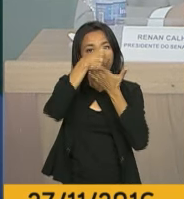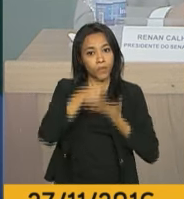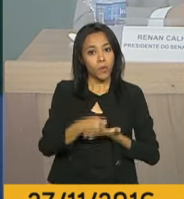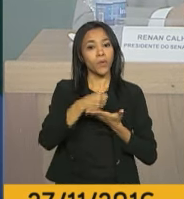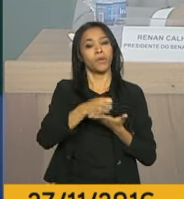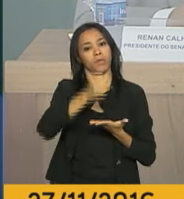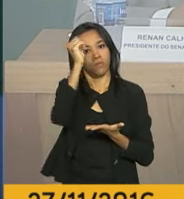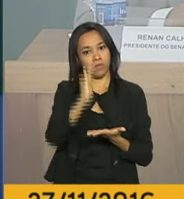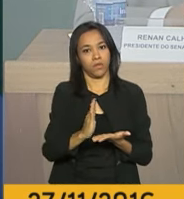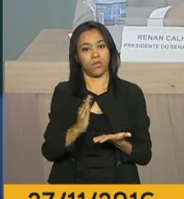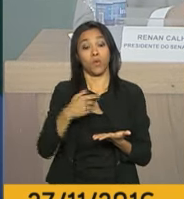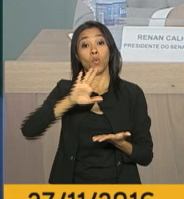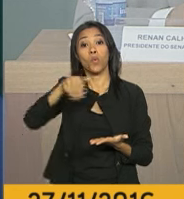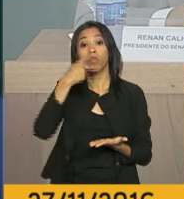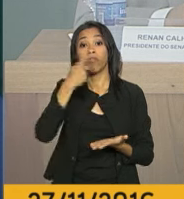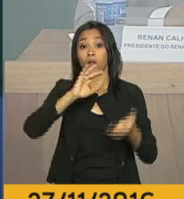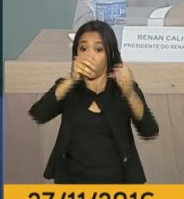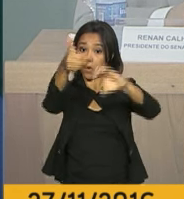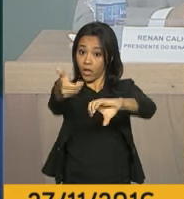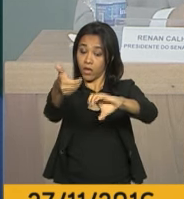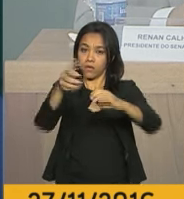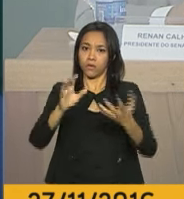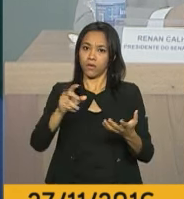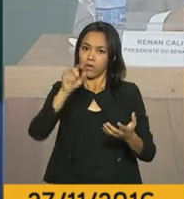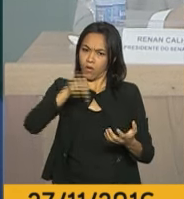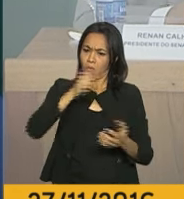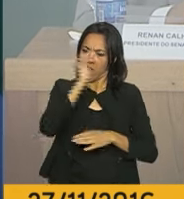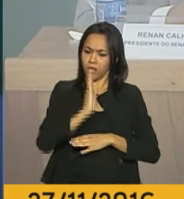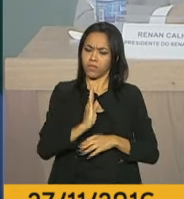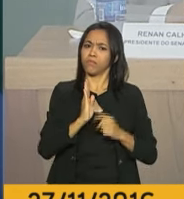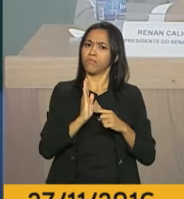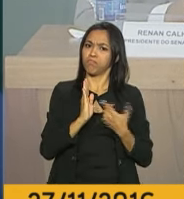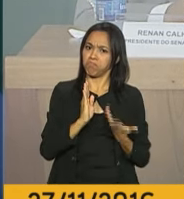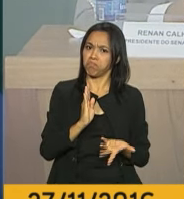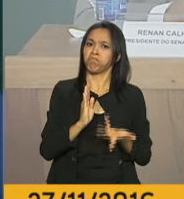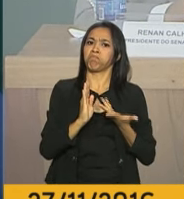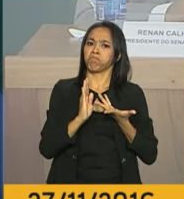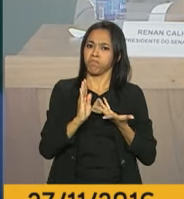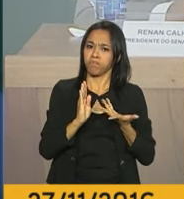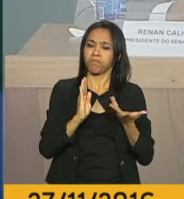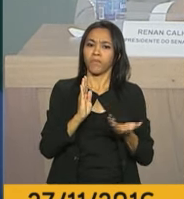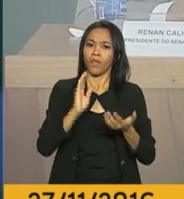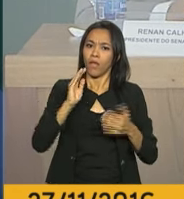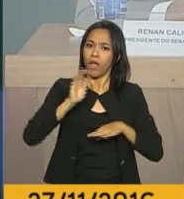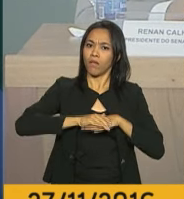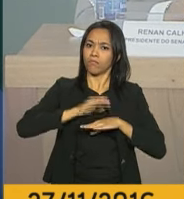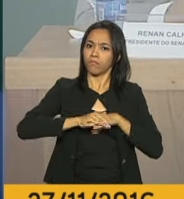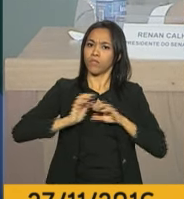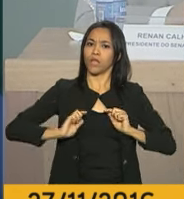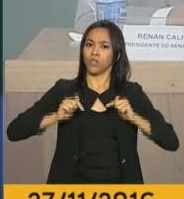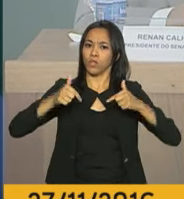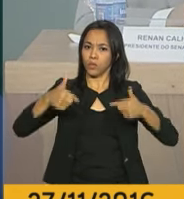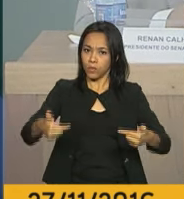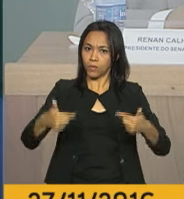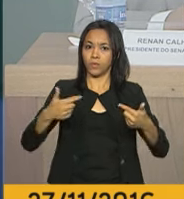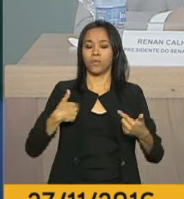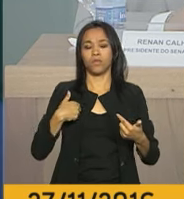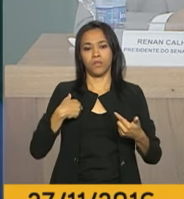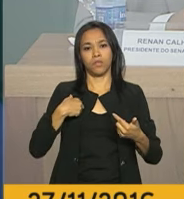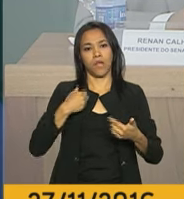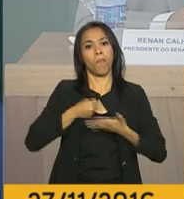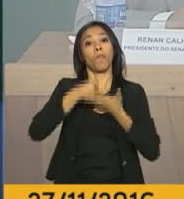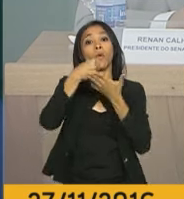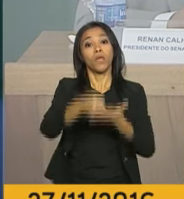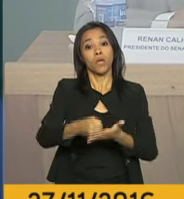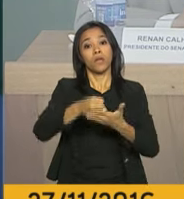Brasil, quando eu digo Congresso Nacional, sendo que o Brasil está dando a essas atitudes do Poder Executivo. A